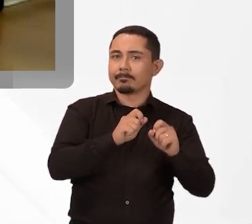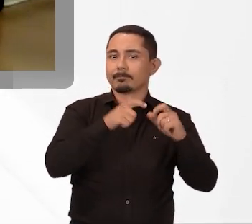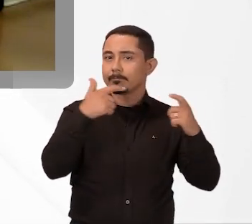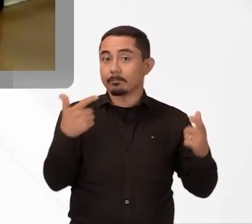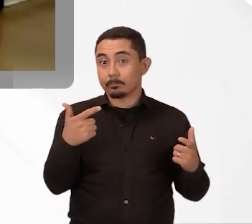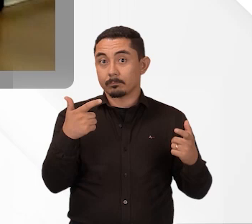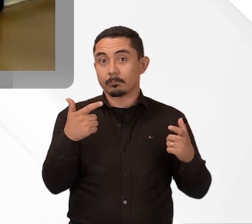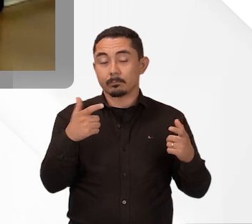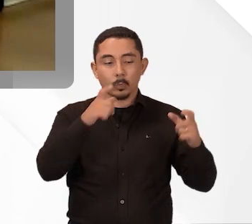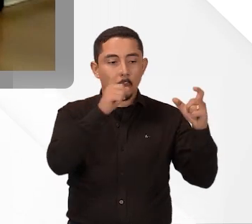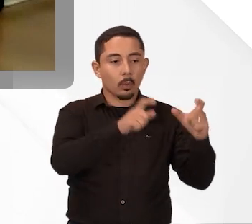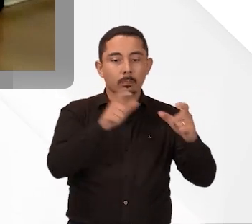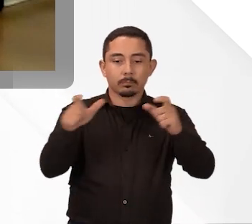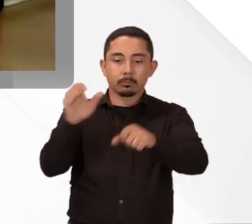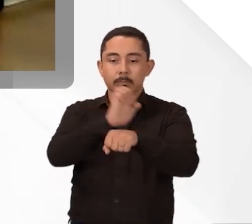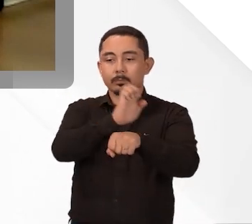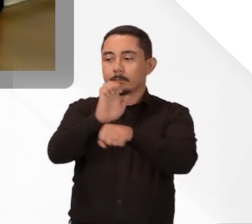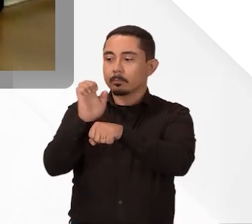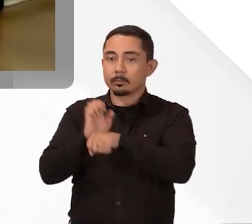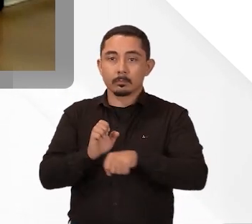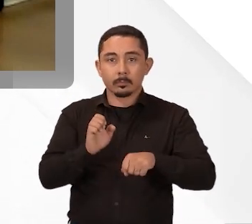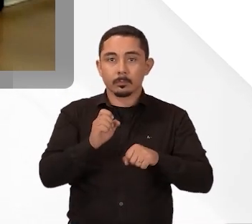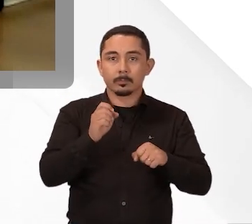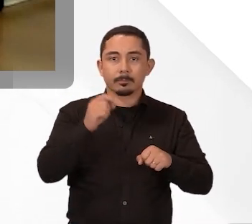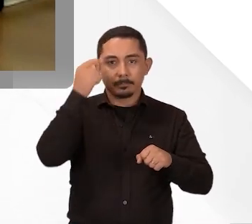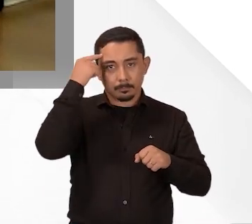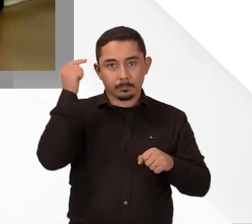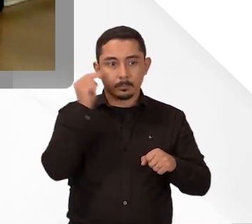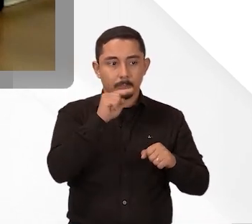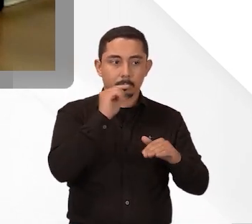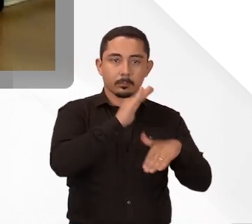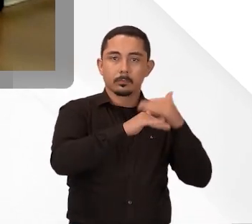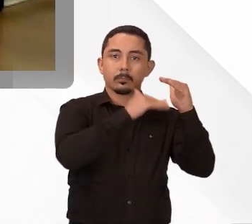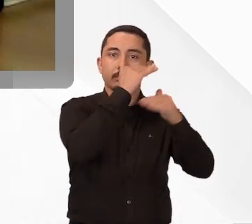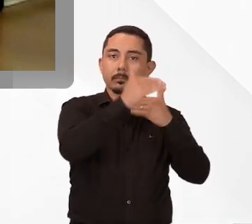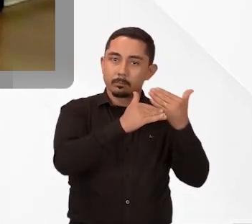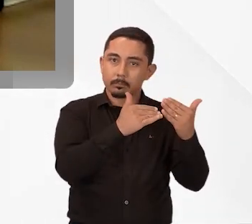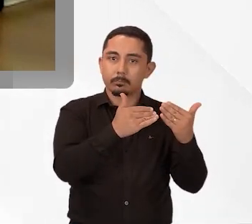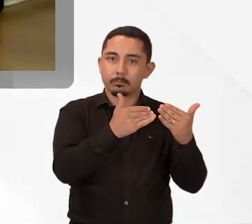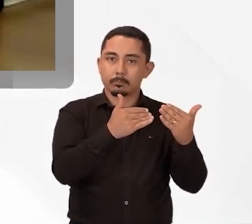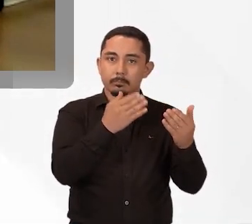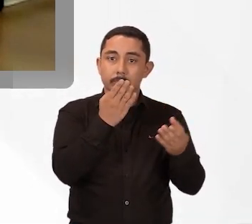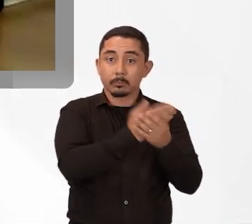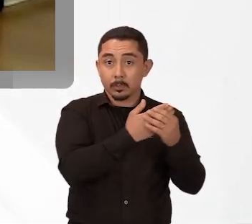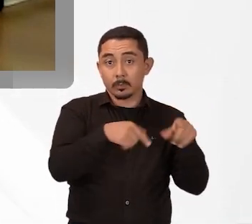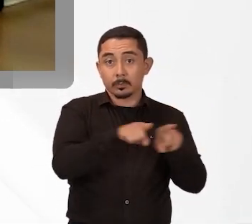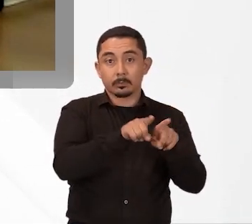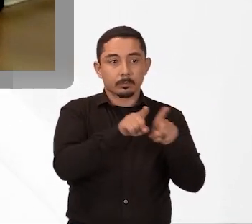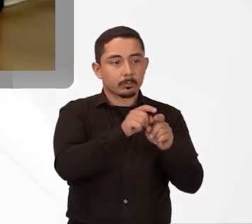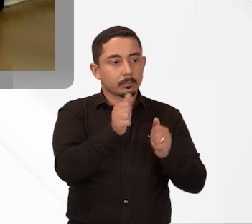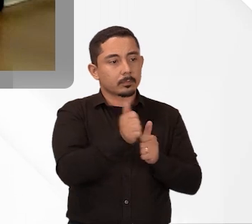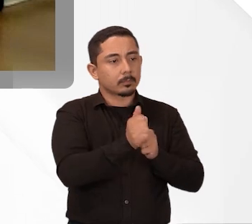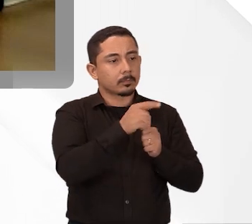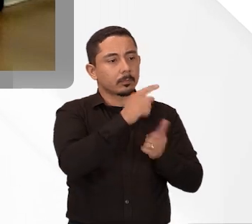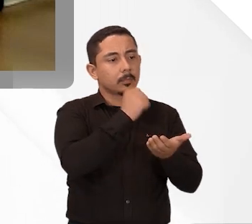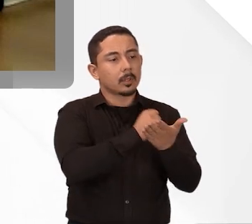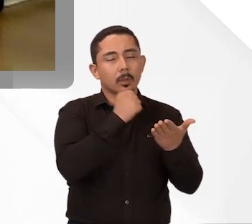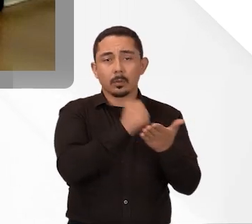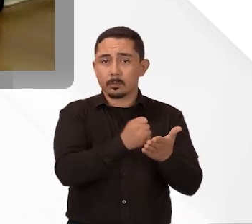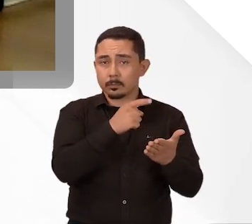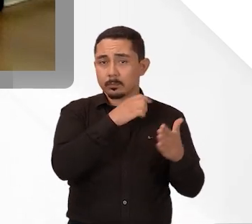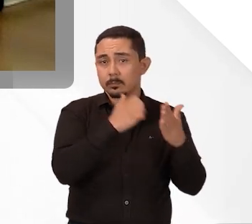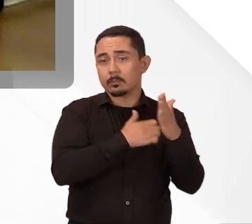empresas localizadas em cada estado, no sentido de promover ações e de acompanhar de forma